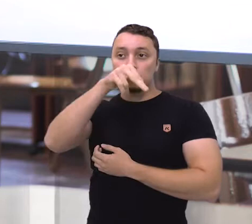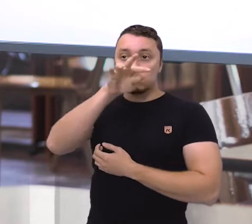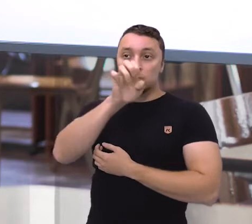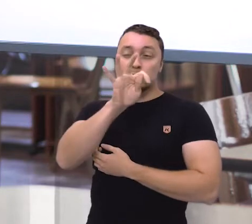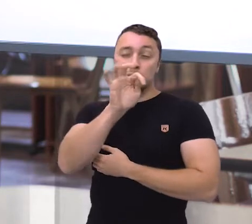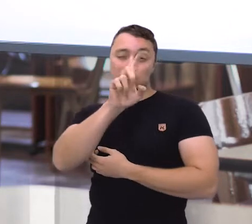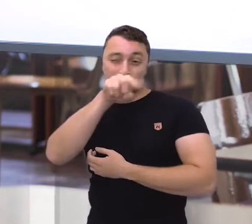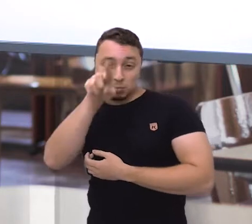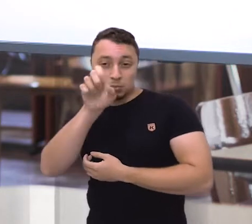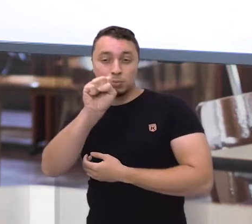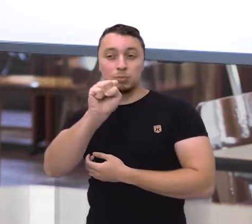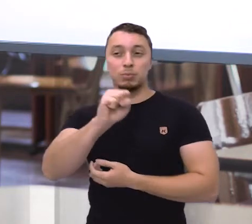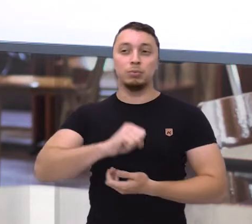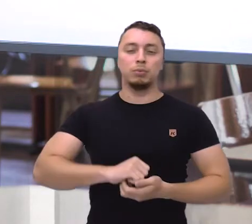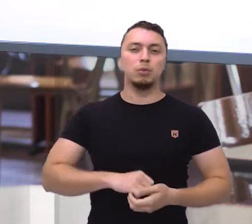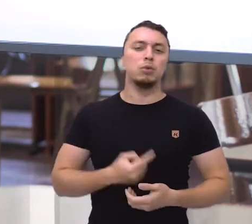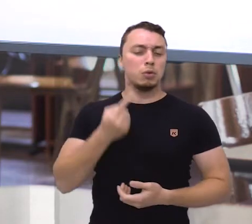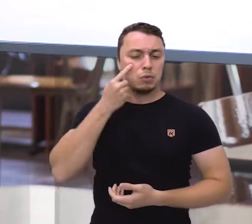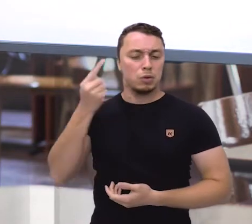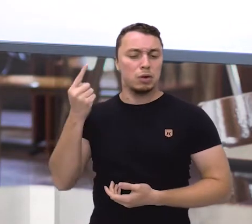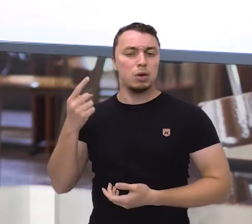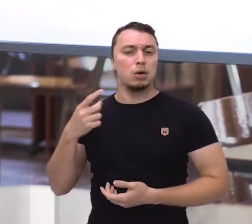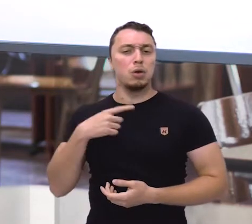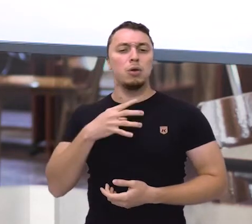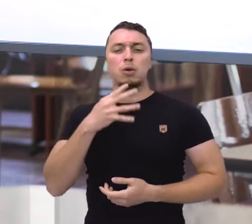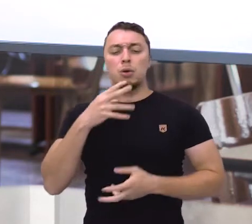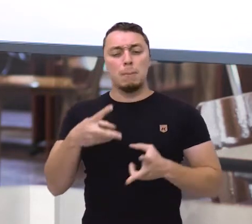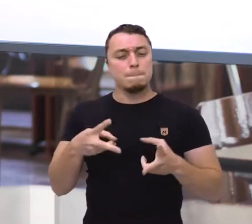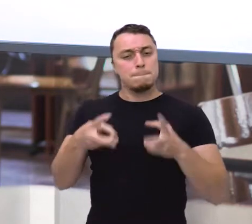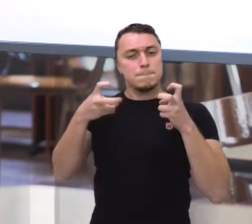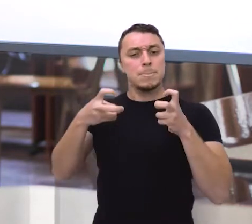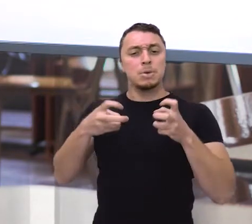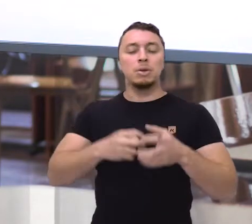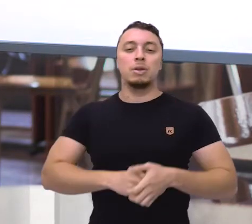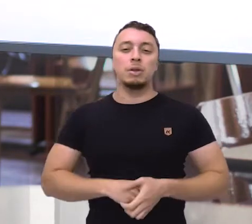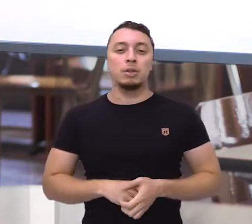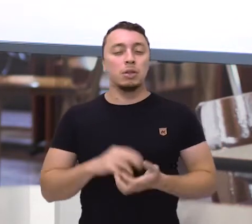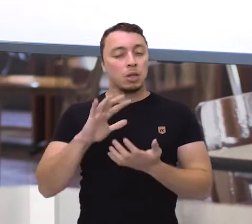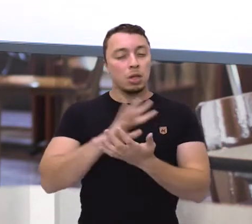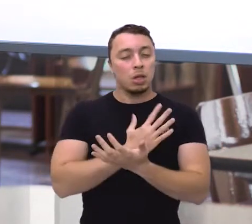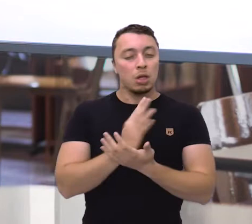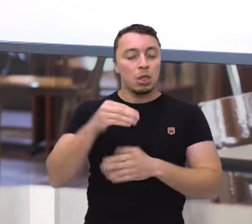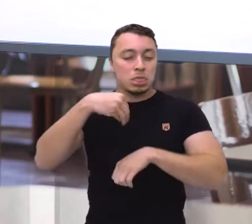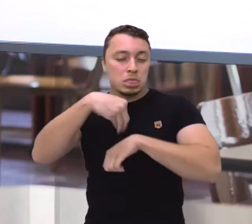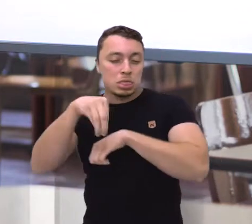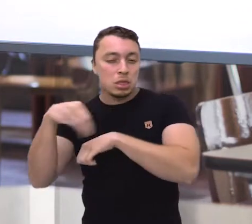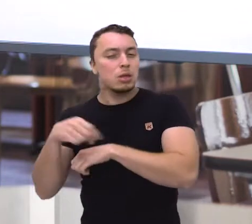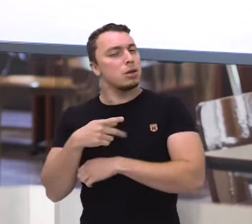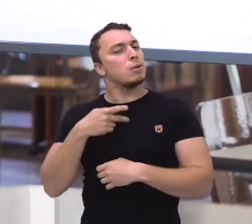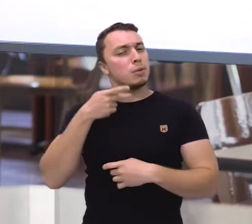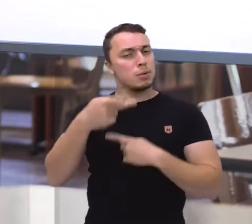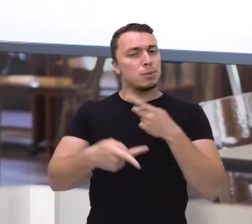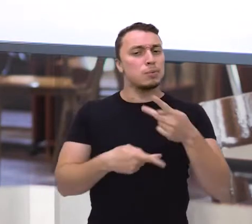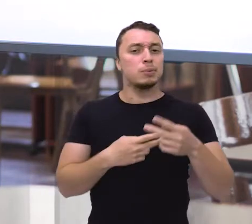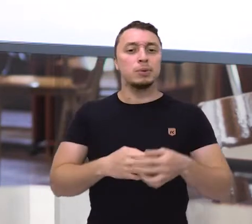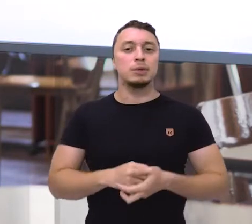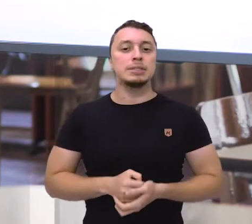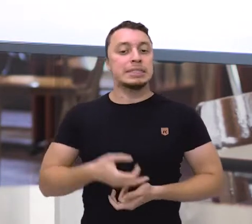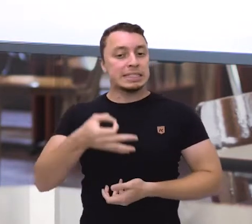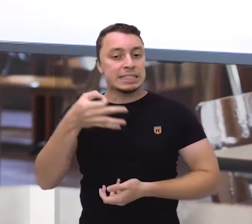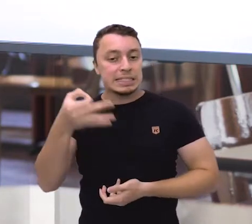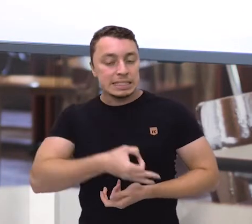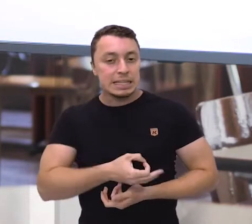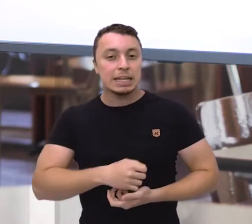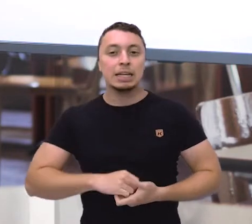Observem que nesse material a gente já consegue perceber algumas dicas do que estamos falando.